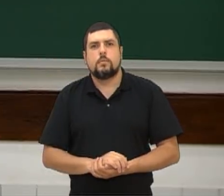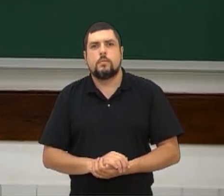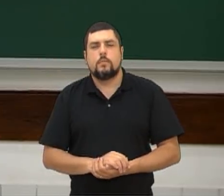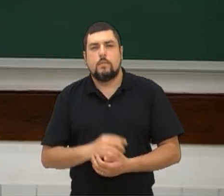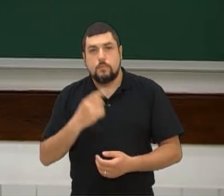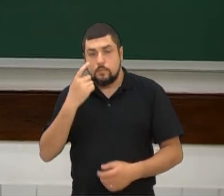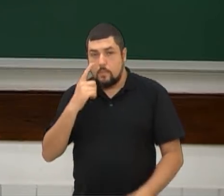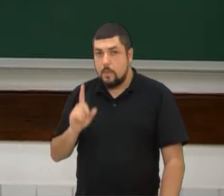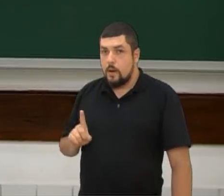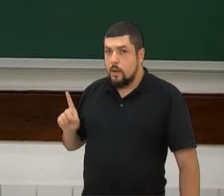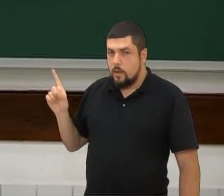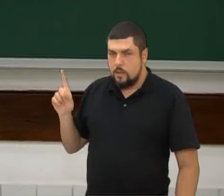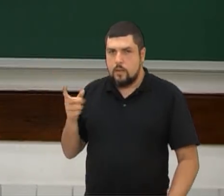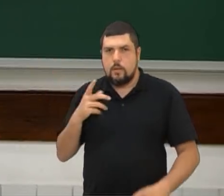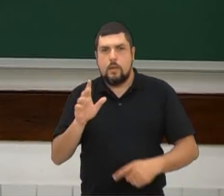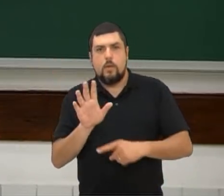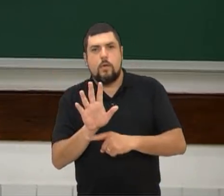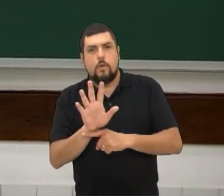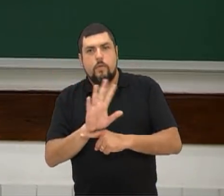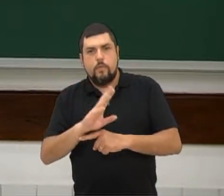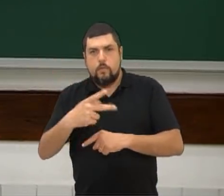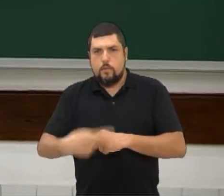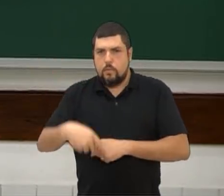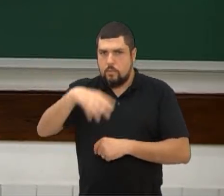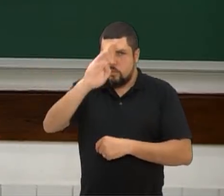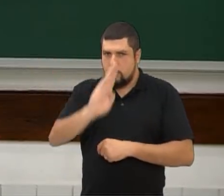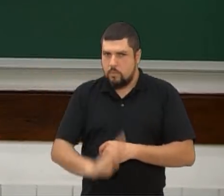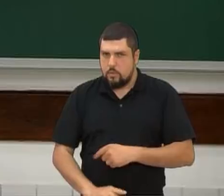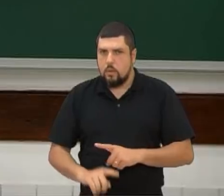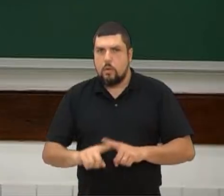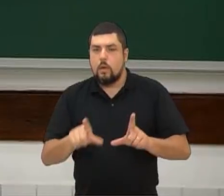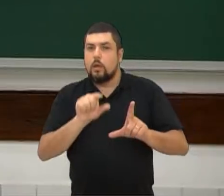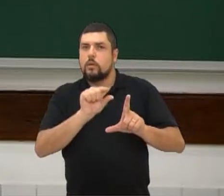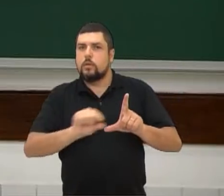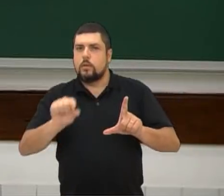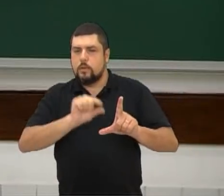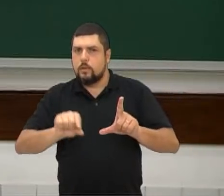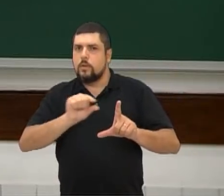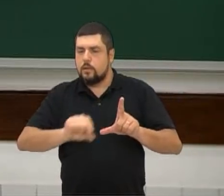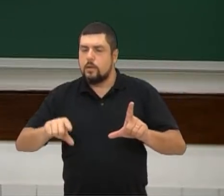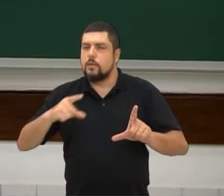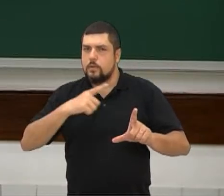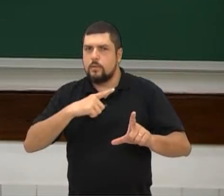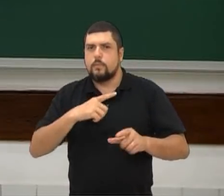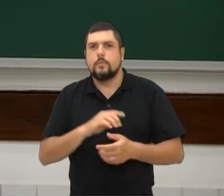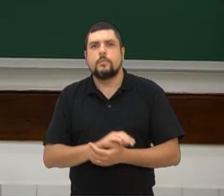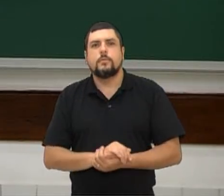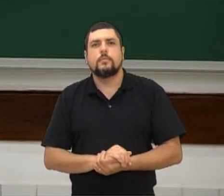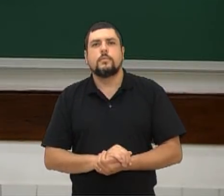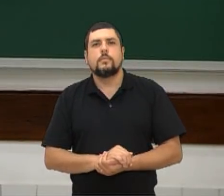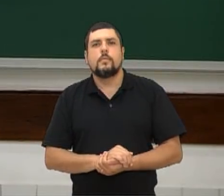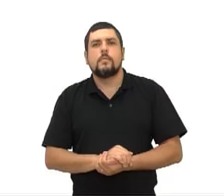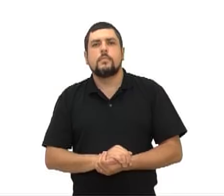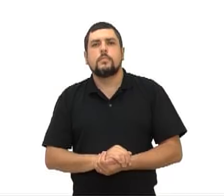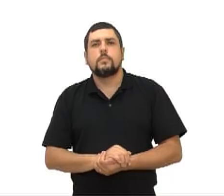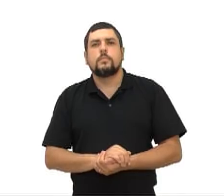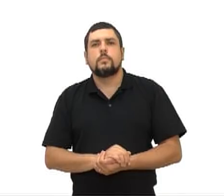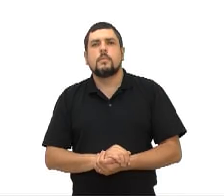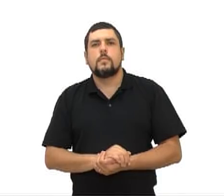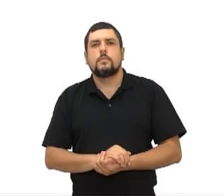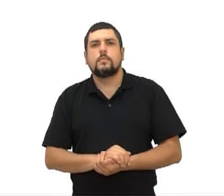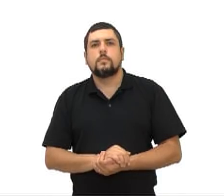filme brasileiro e ele possui legenda, certo? Esse filme possui legenda. Qual